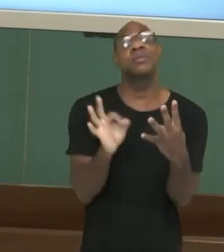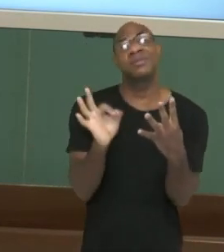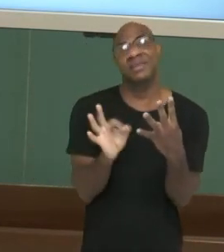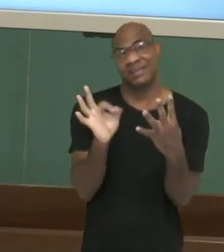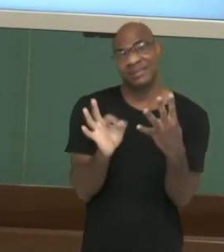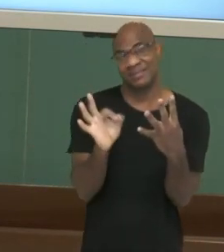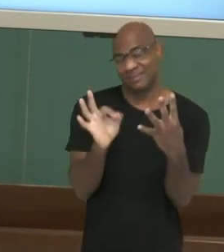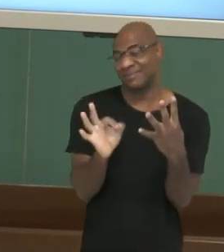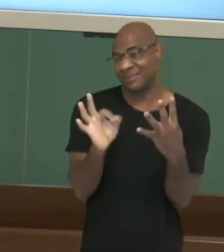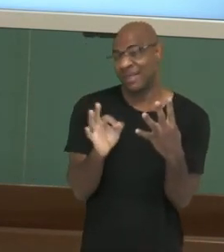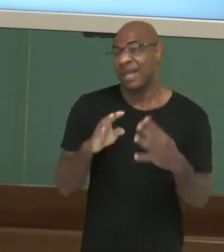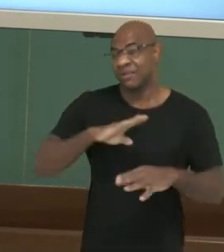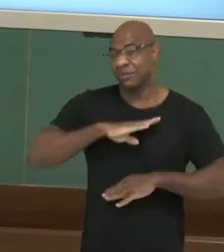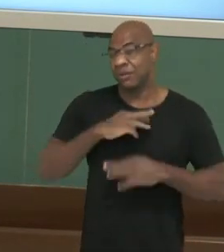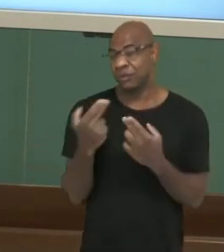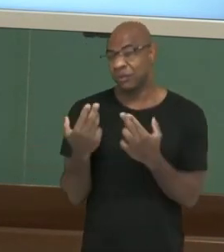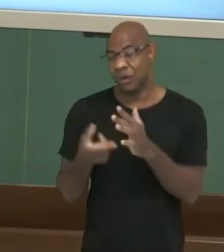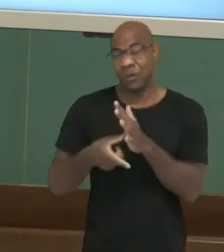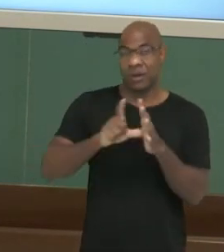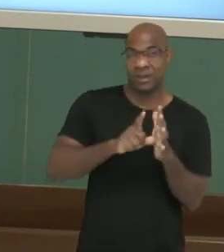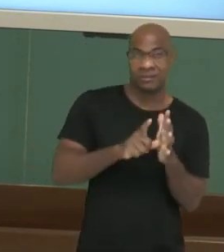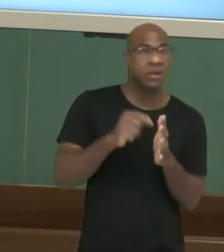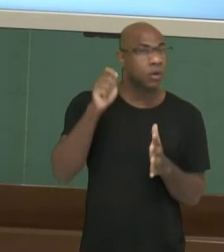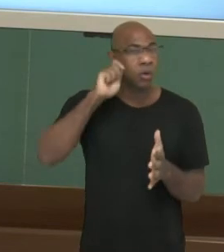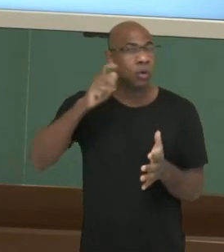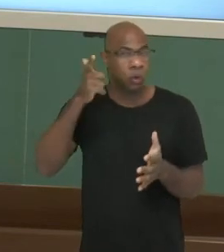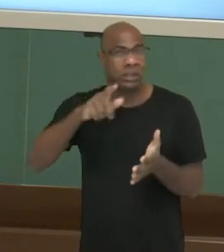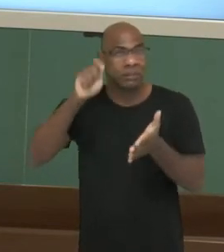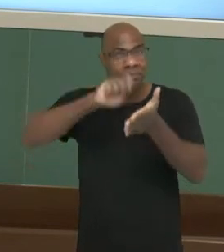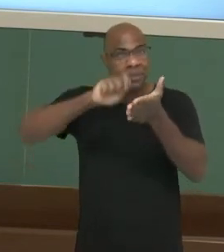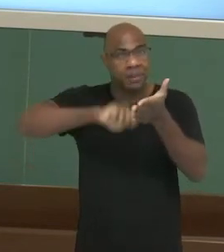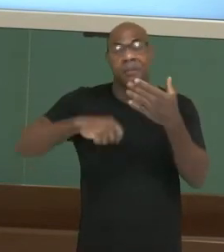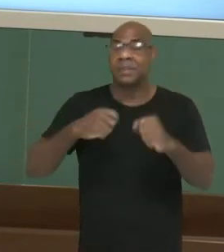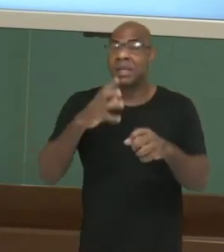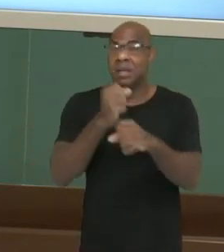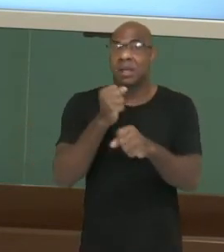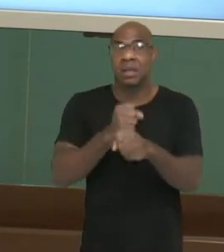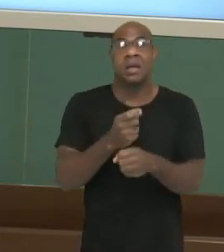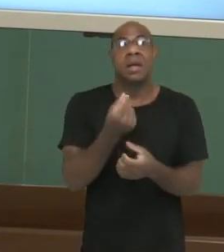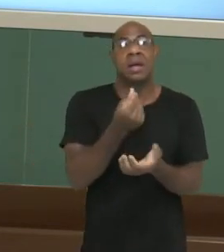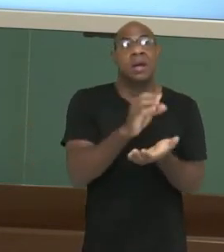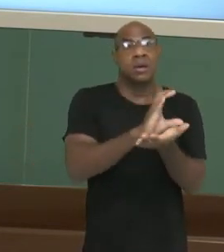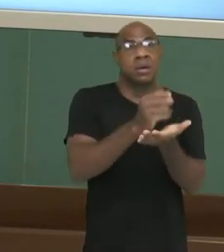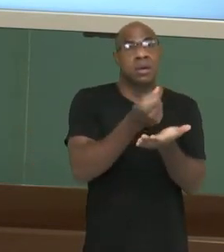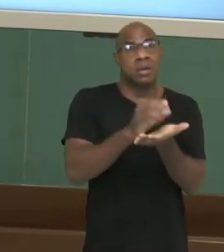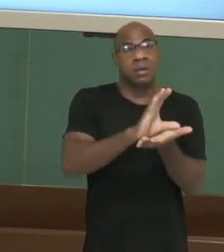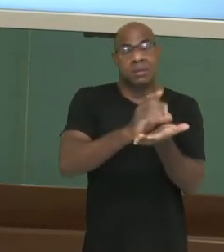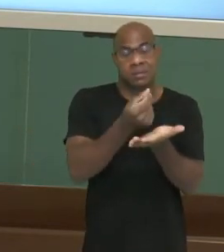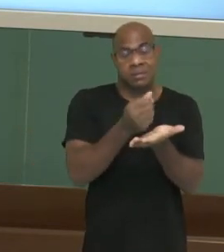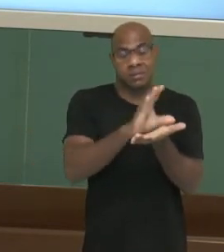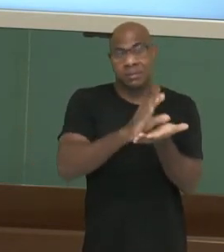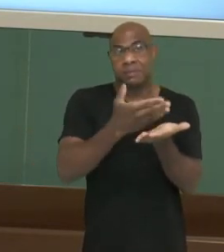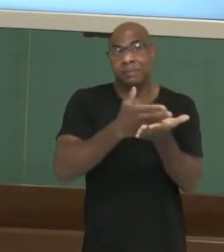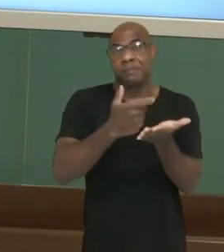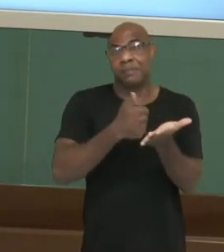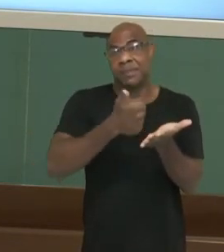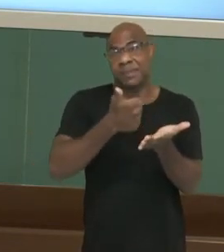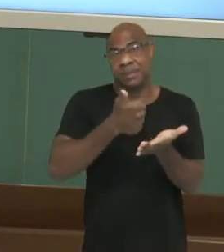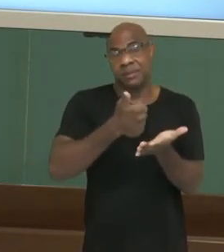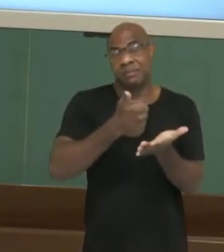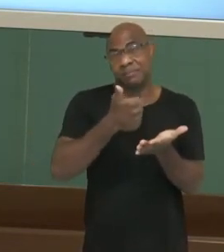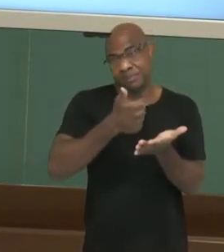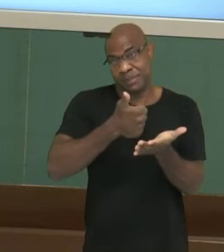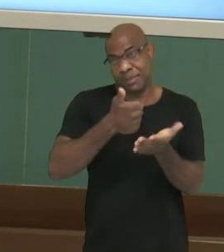Você consegue montar sozinho? Você precisa calcular o valor, o capital, né, inicial lá no primeiro mês. Você pode chamar de